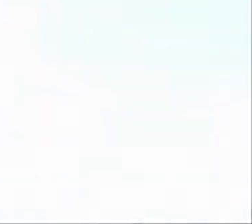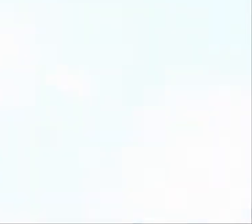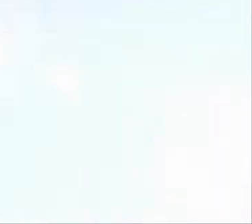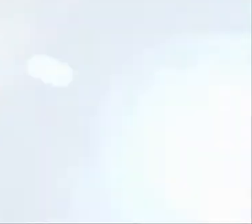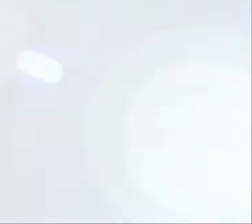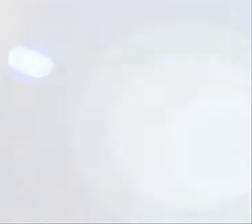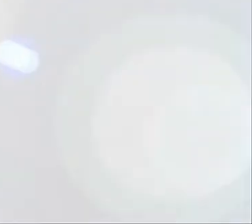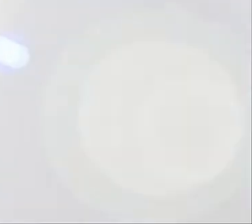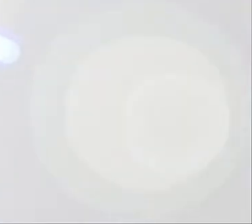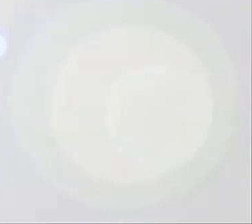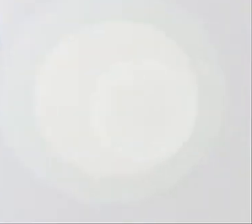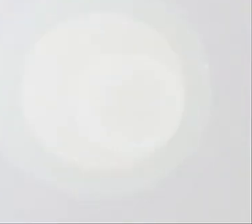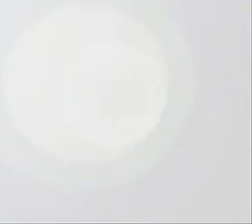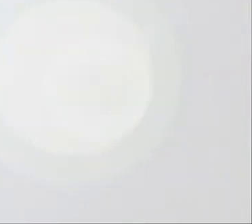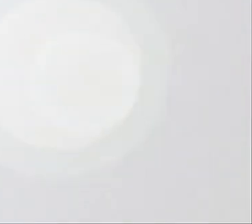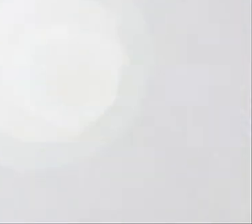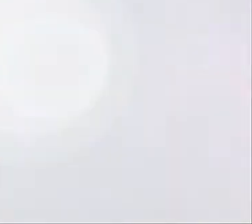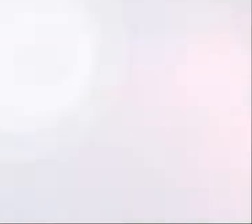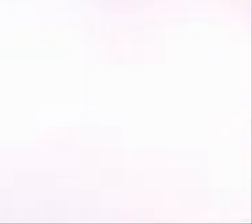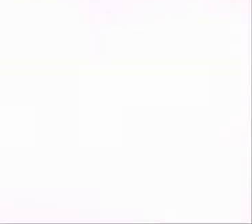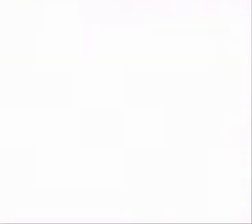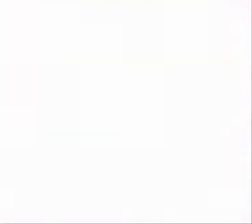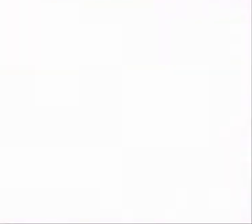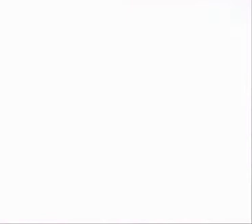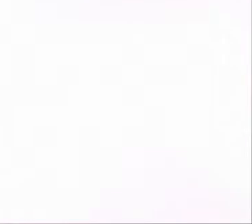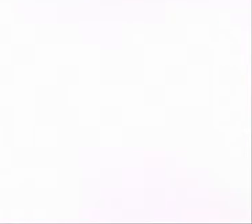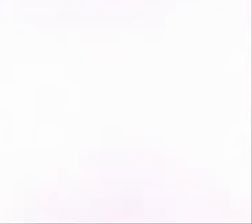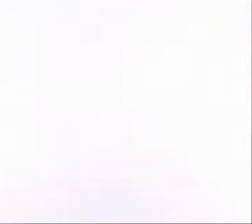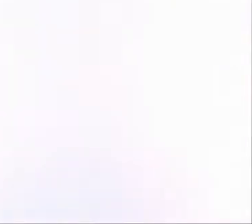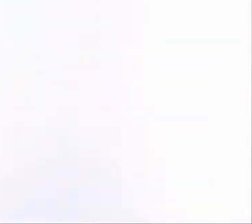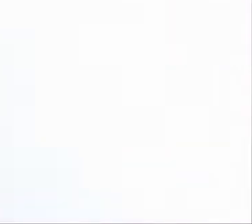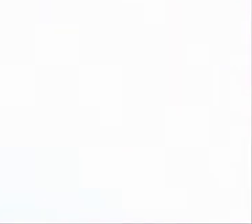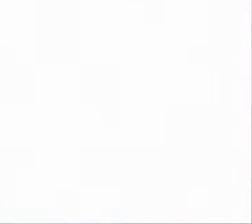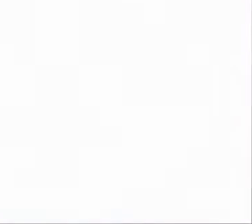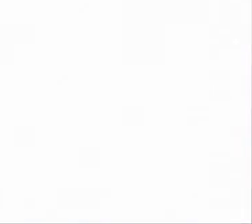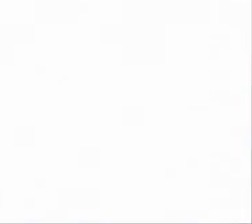logomarca Conselho Regional de Psicologia de São Paulo.